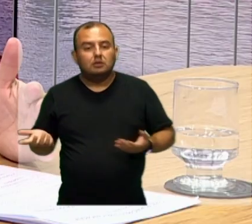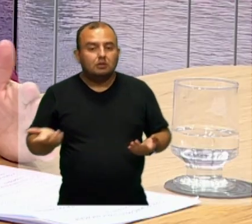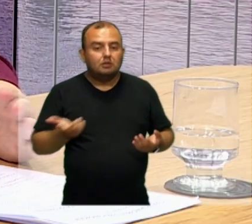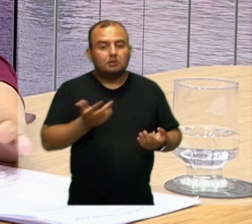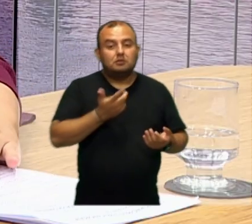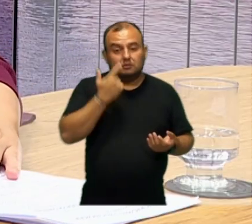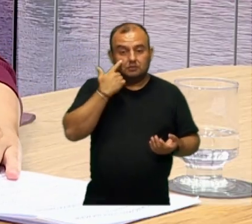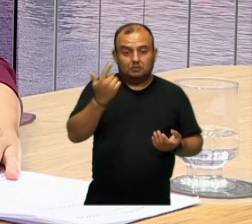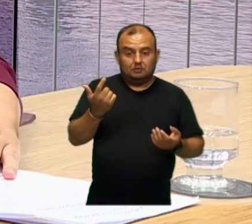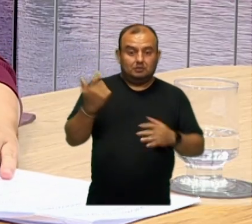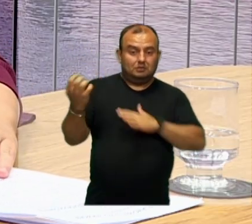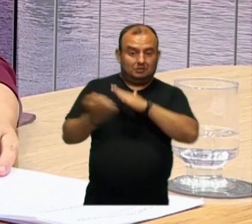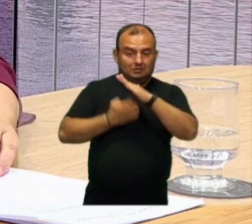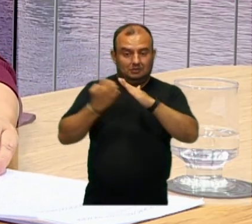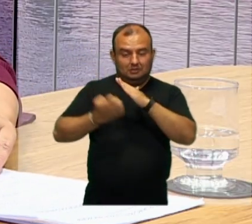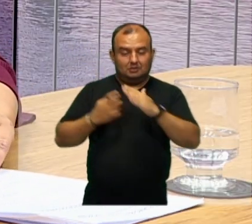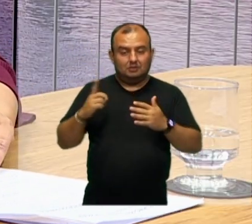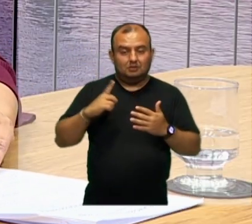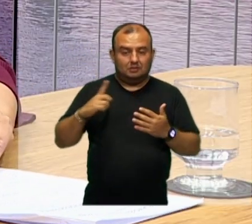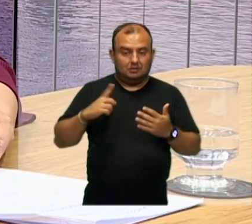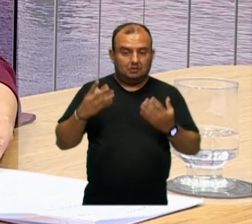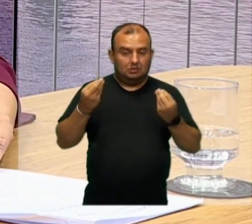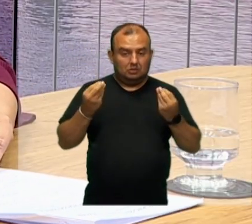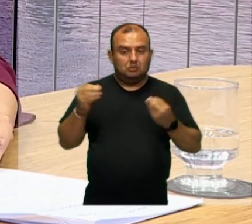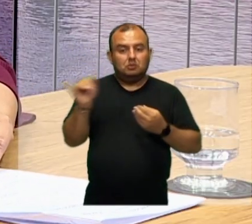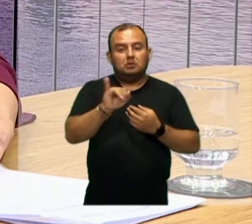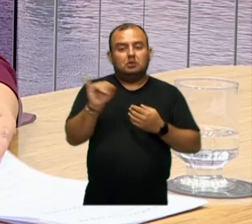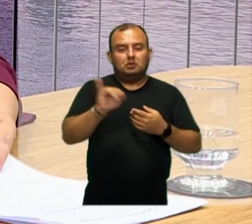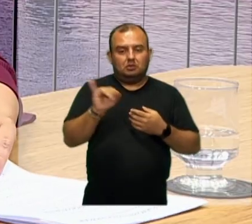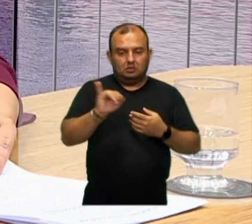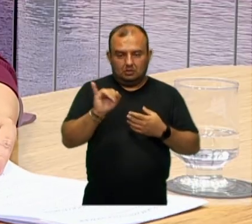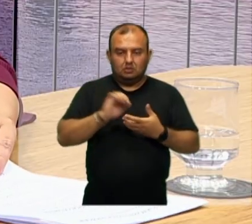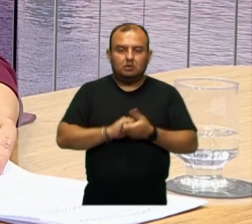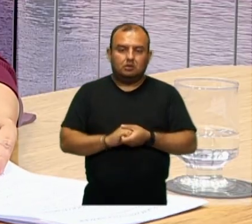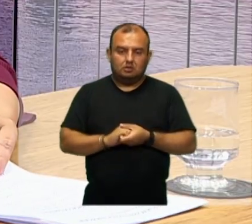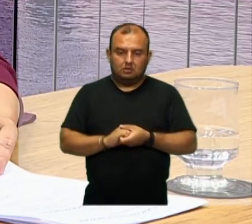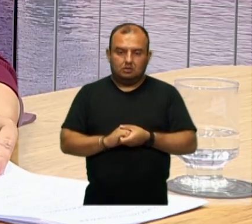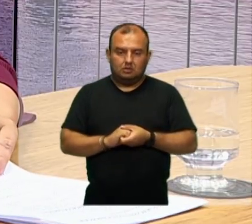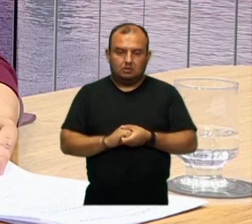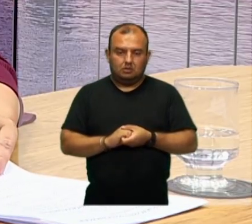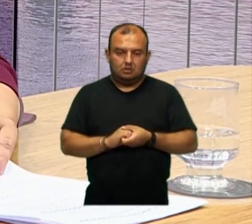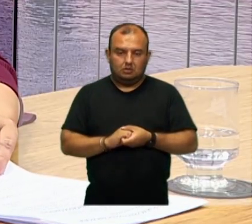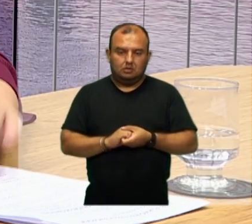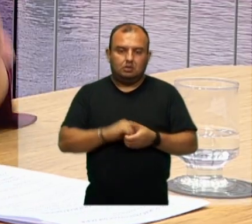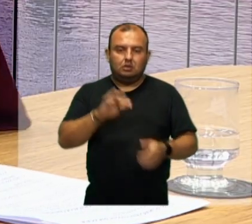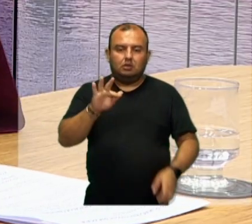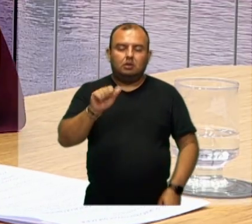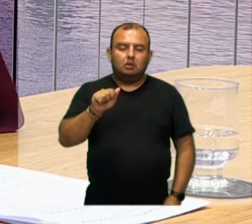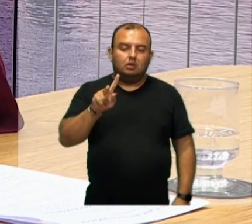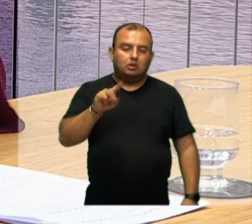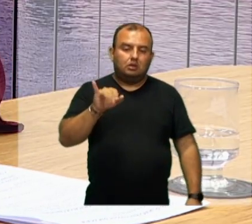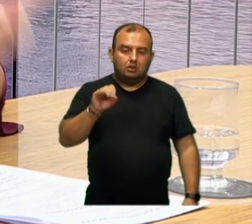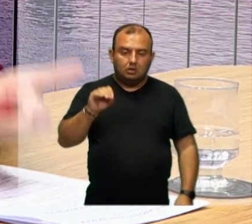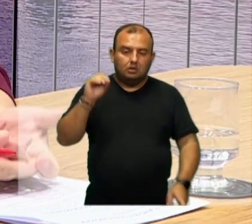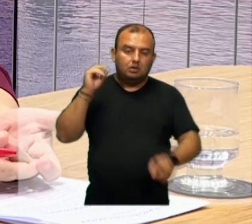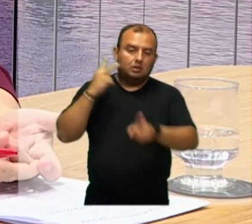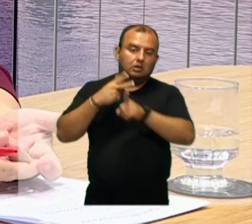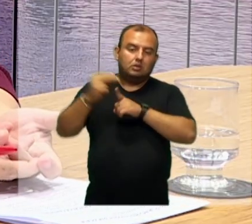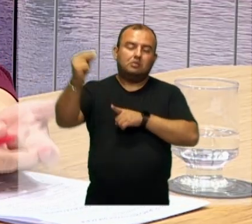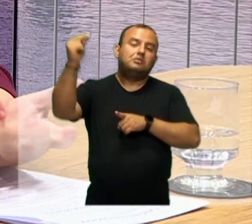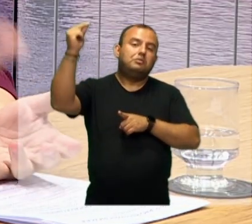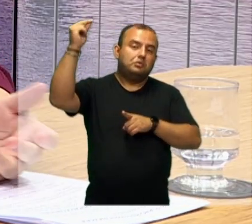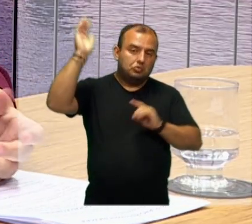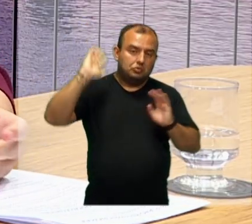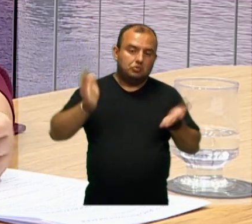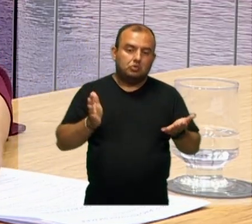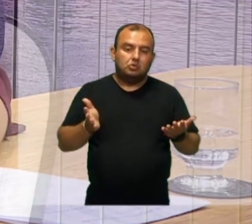olha só, empresário, tem muito aqui em Itajaí, muito. Flávio Reitz é campeoníssimo,